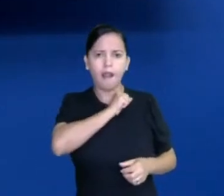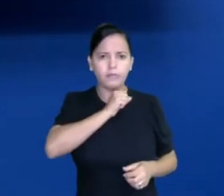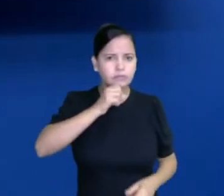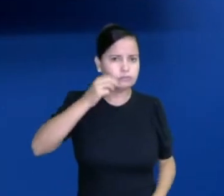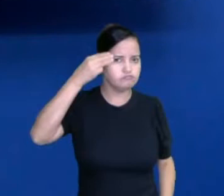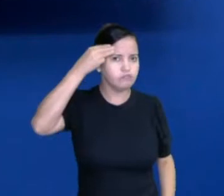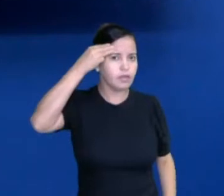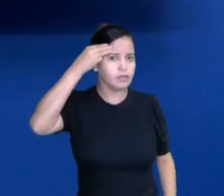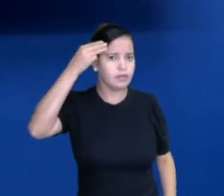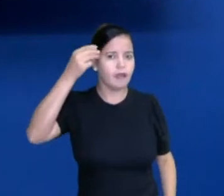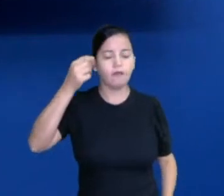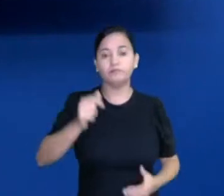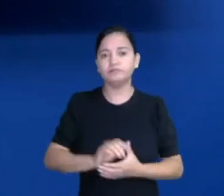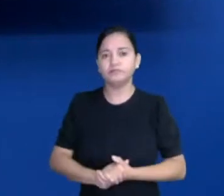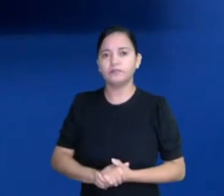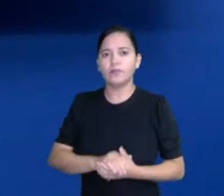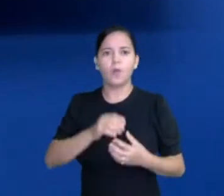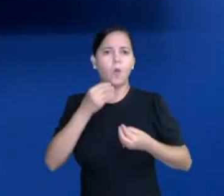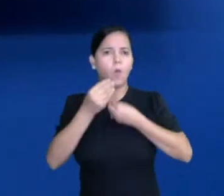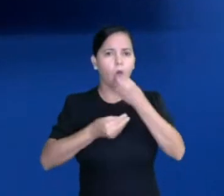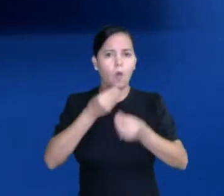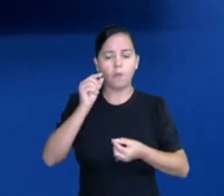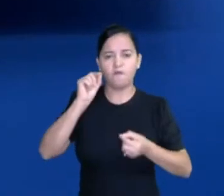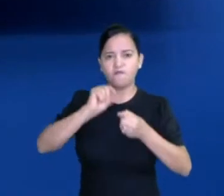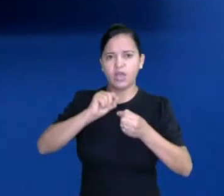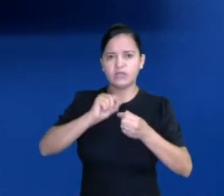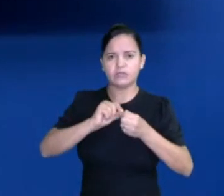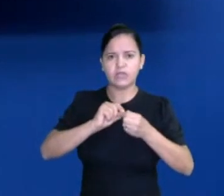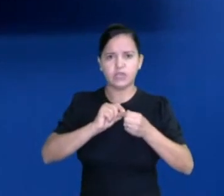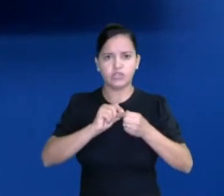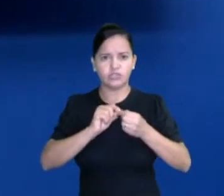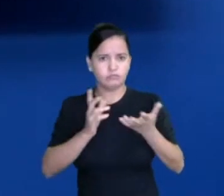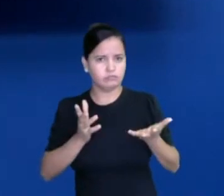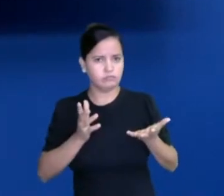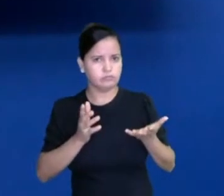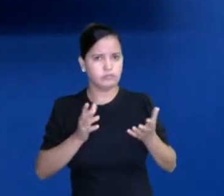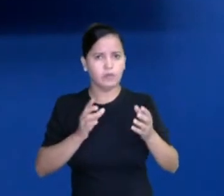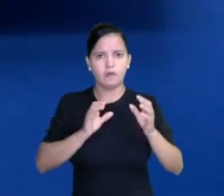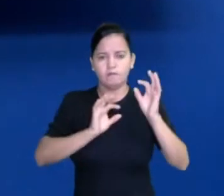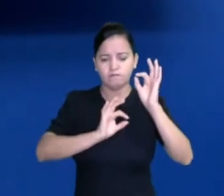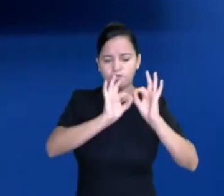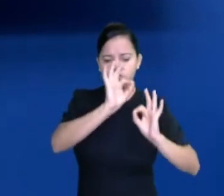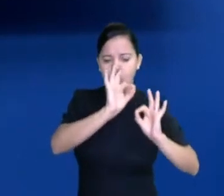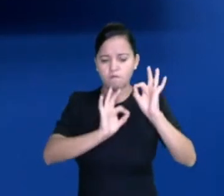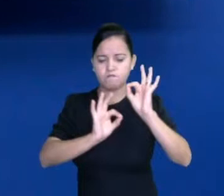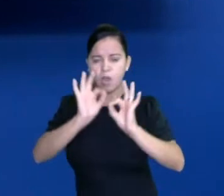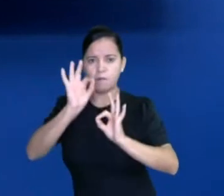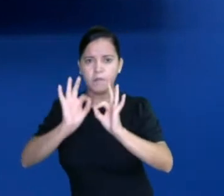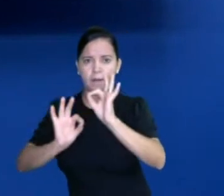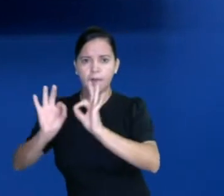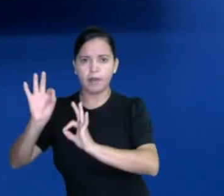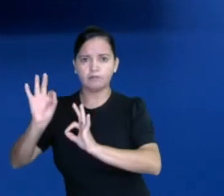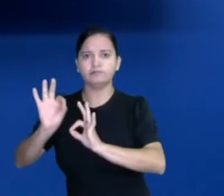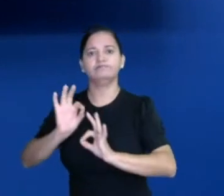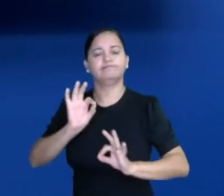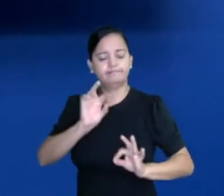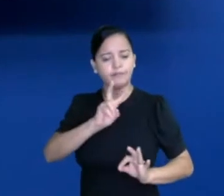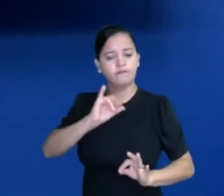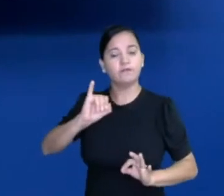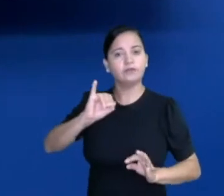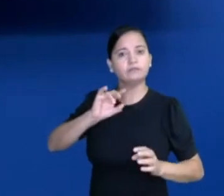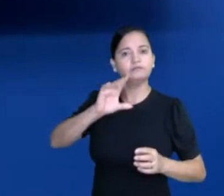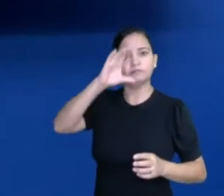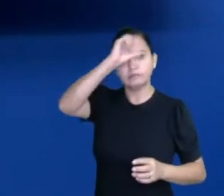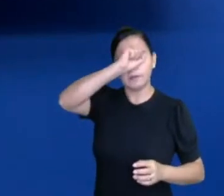também, a armação da conta, como a gente realiza aquela conta. Não tem problema, a gente vai aprender também. Mas eu quero que